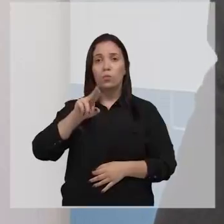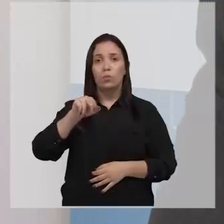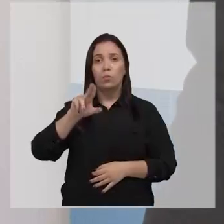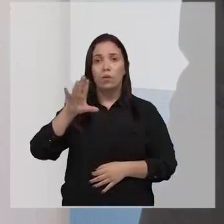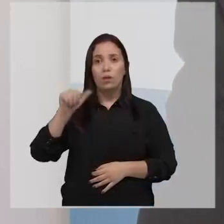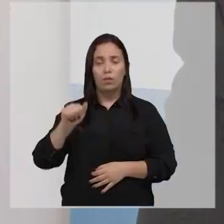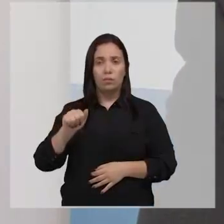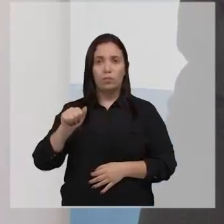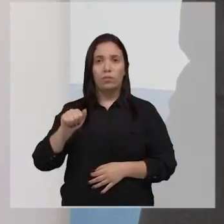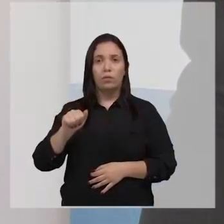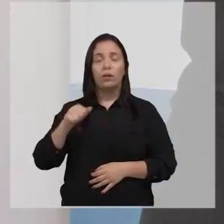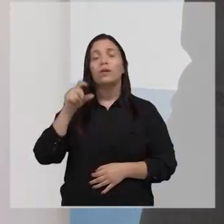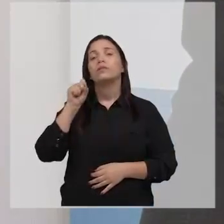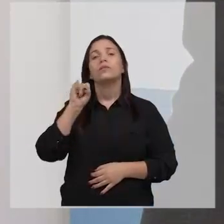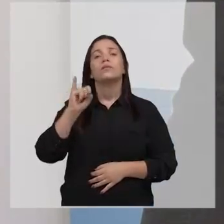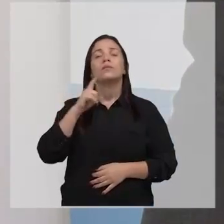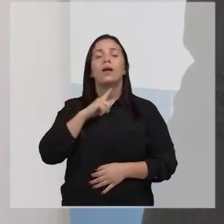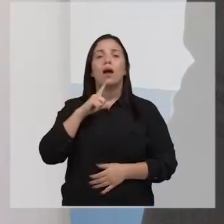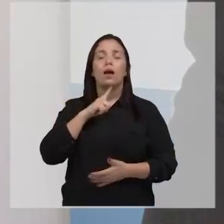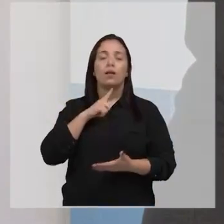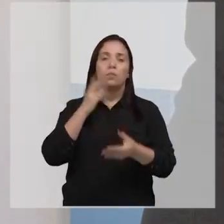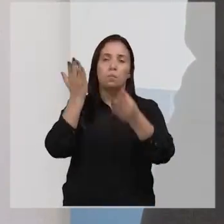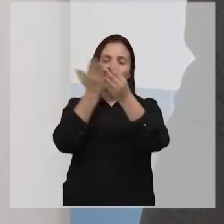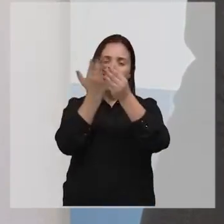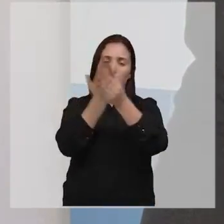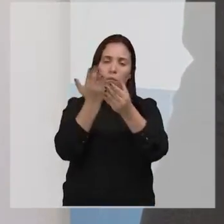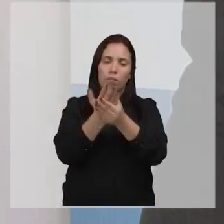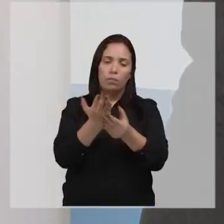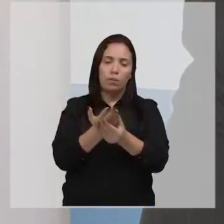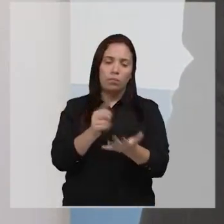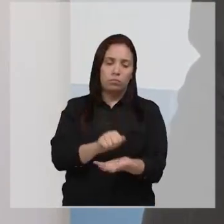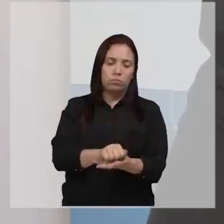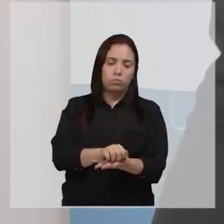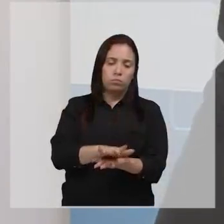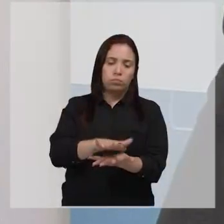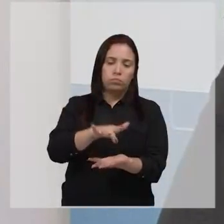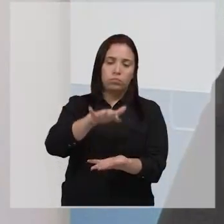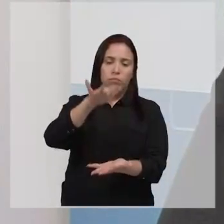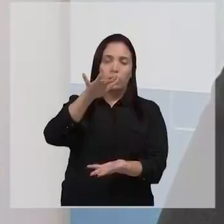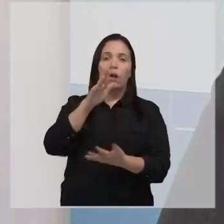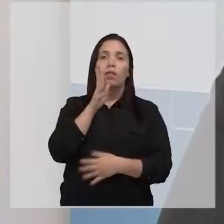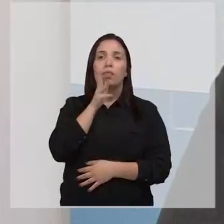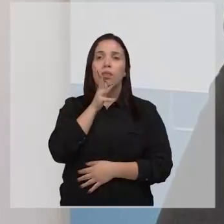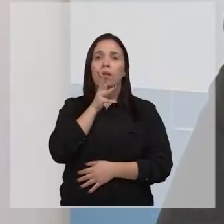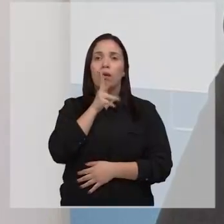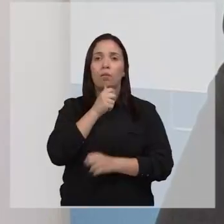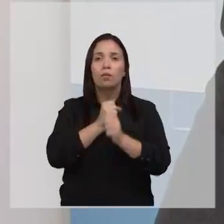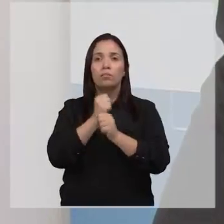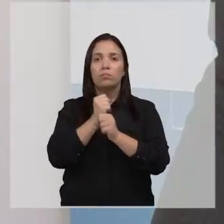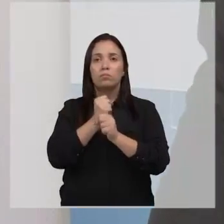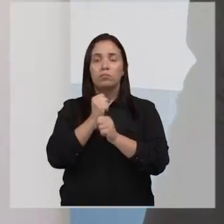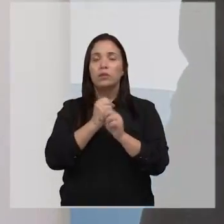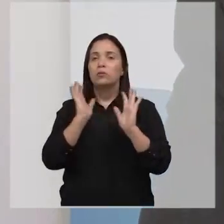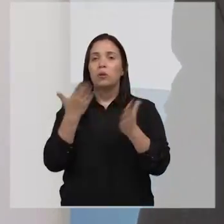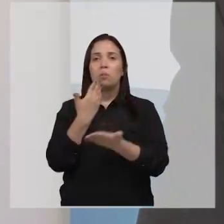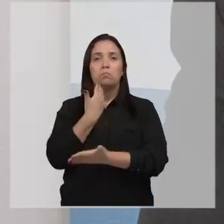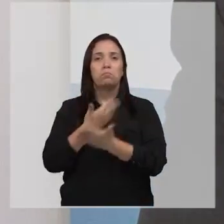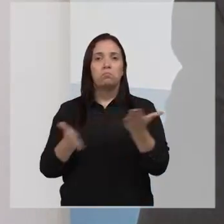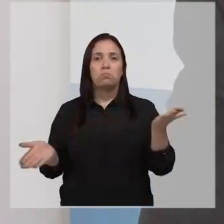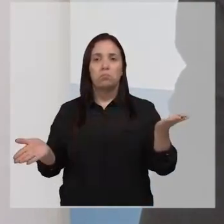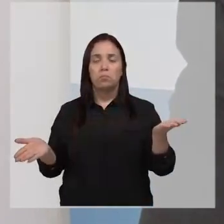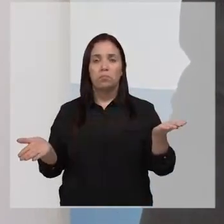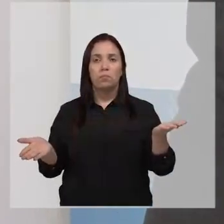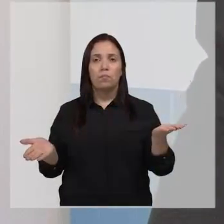Todos os processos de corrupção que tinha no Supremo, todos eles não deram em nada ou prescreveram, né, Luiz? O Supremo